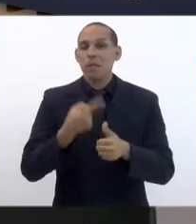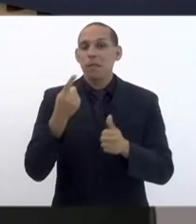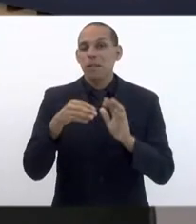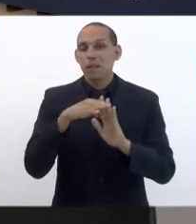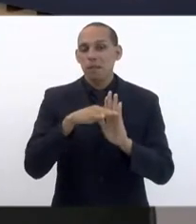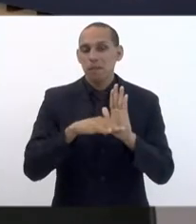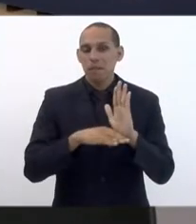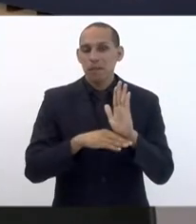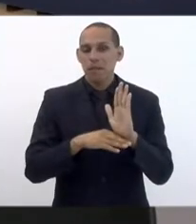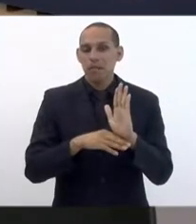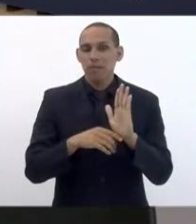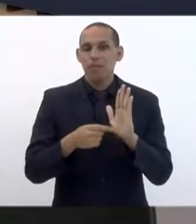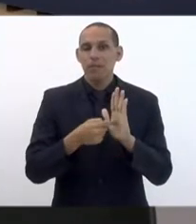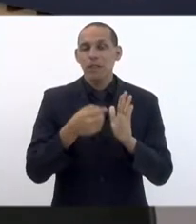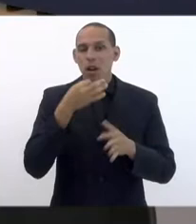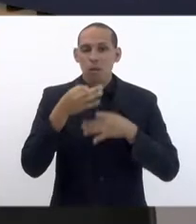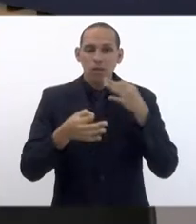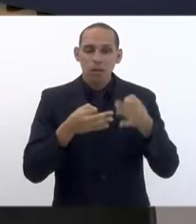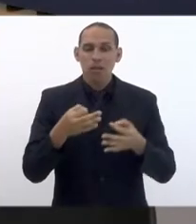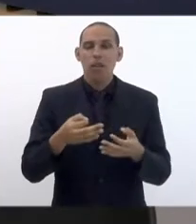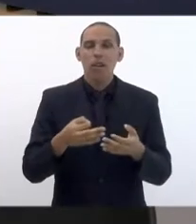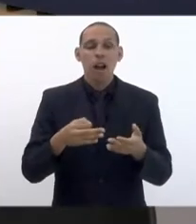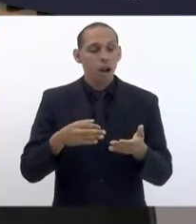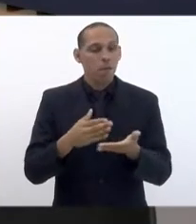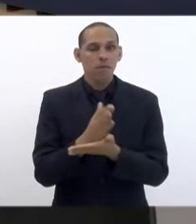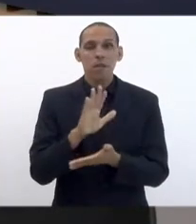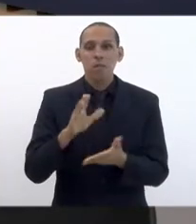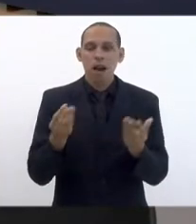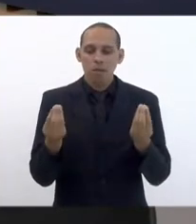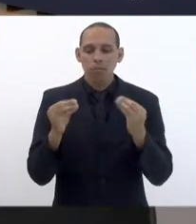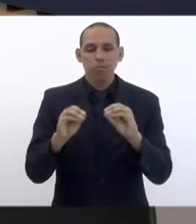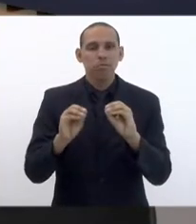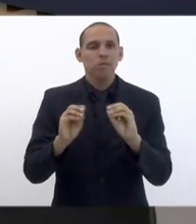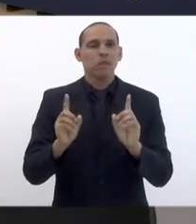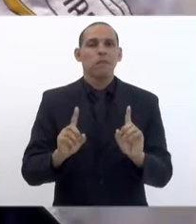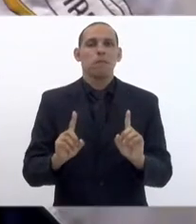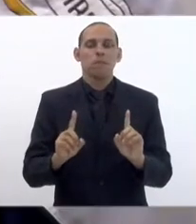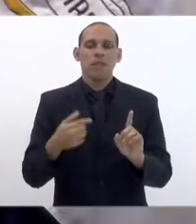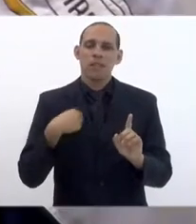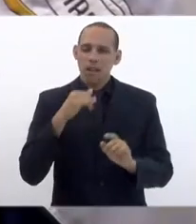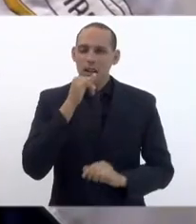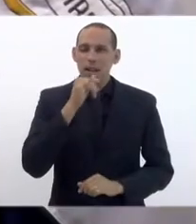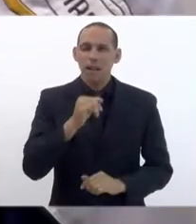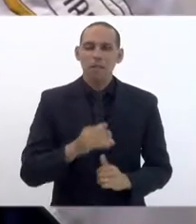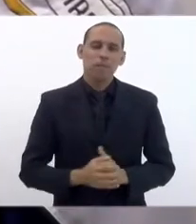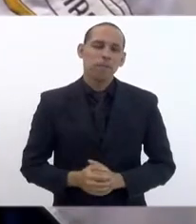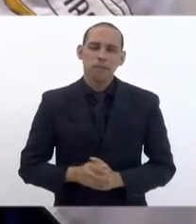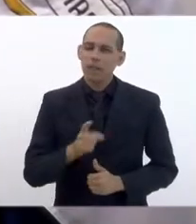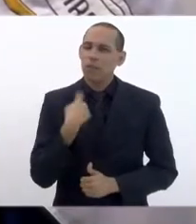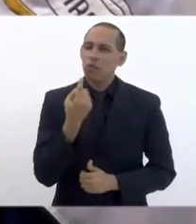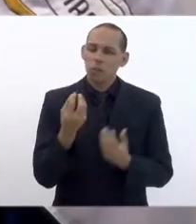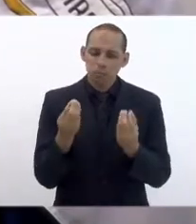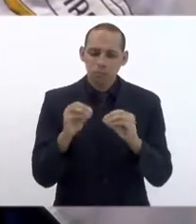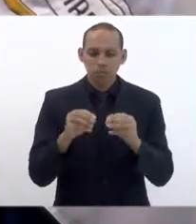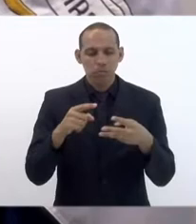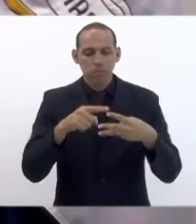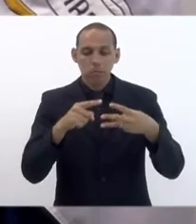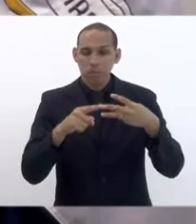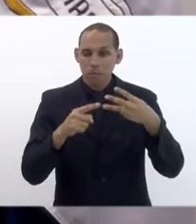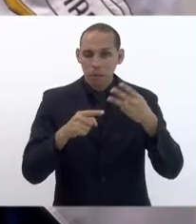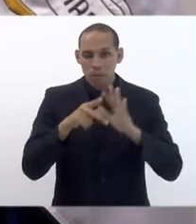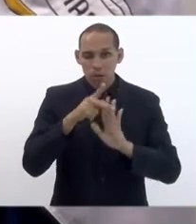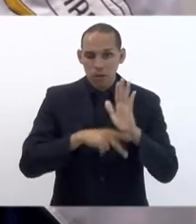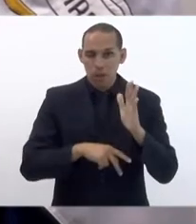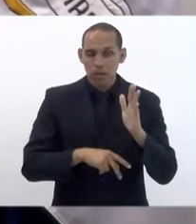que pareceres aprovados e não publicados. Deixa eu dizer, nós colocamos esses três primeiros projetos,